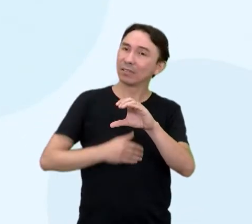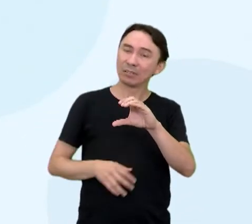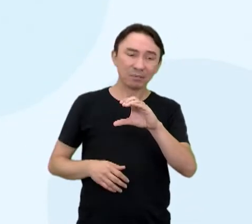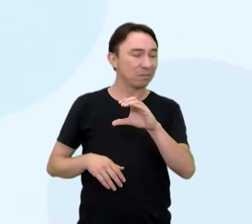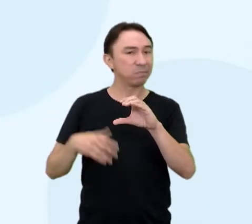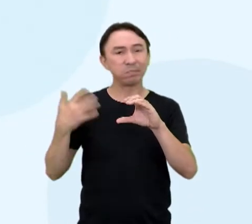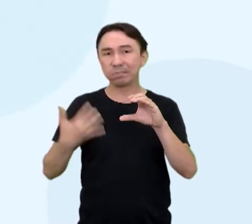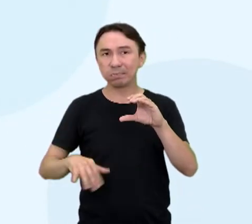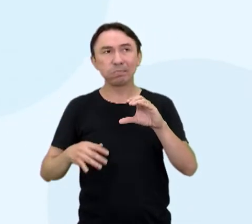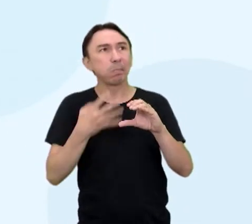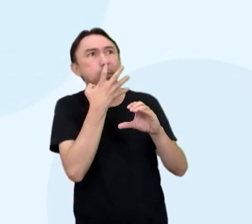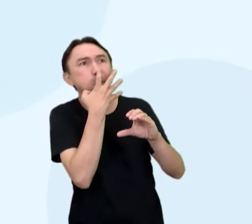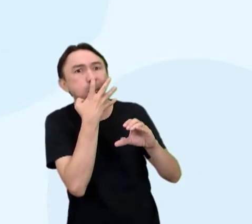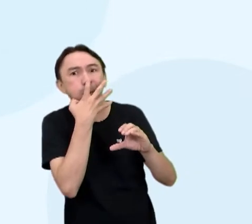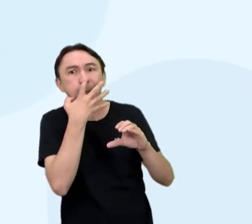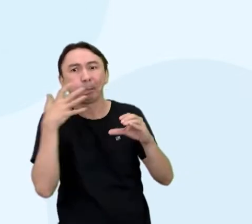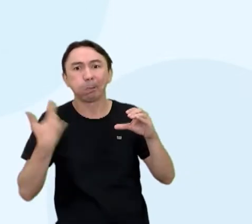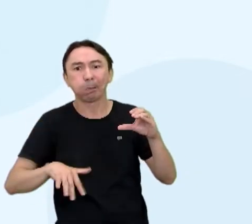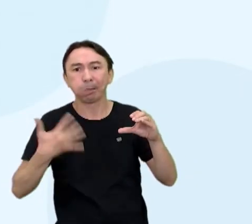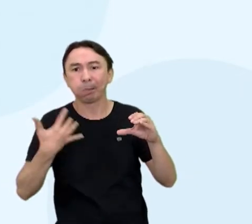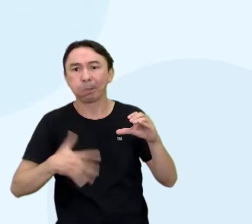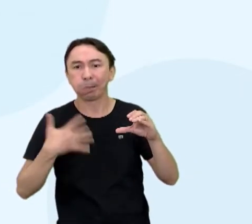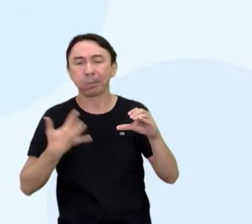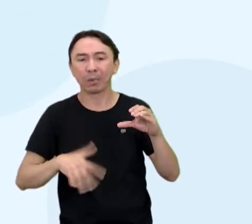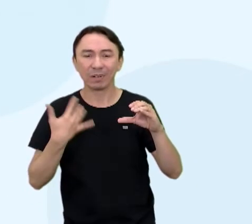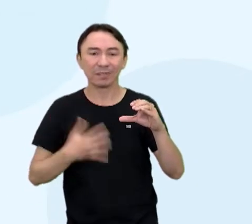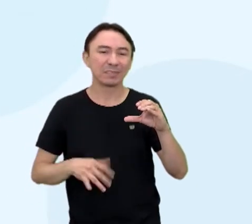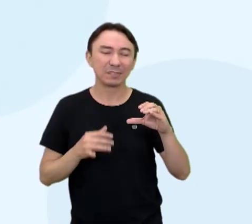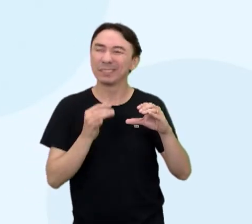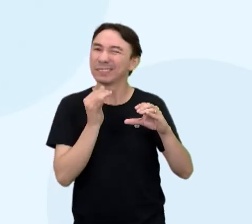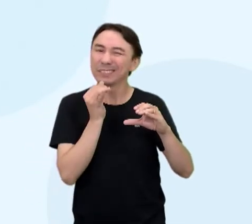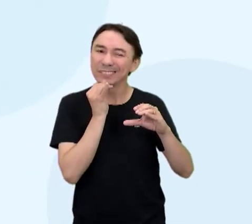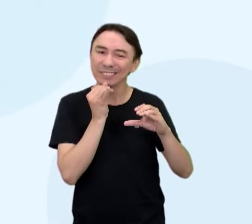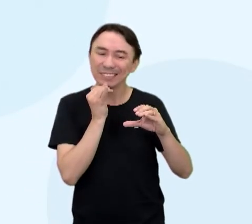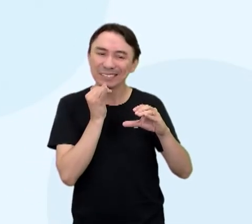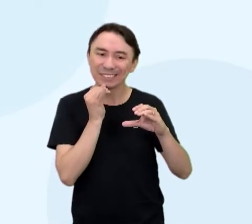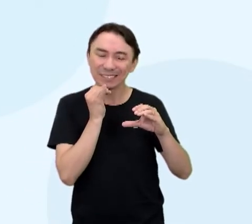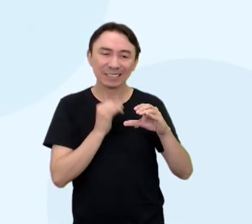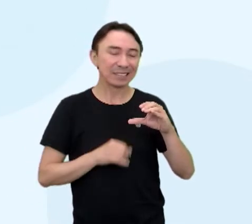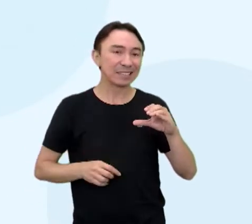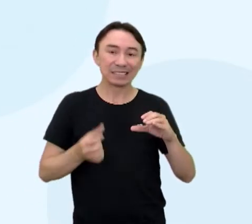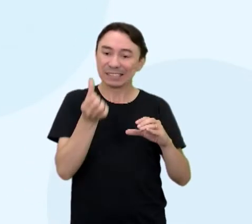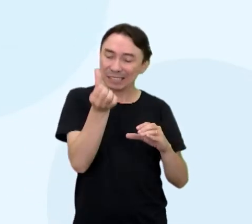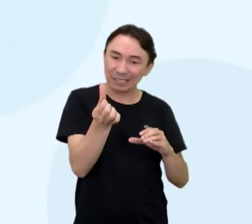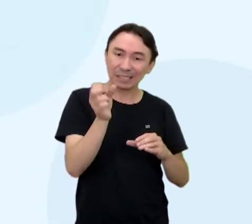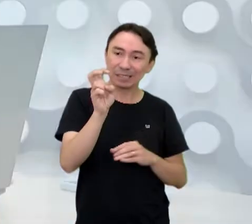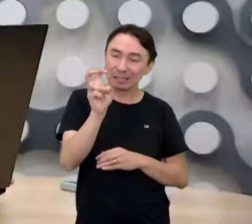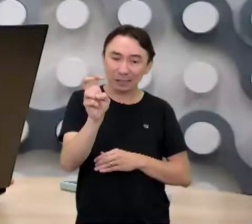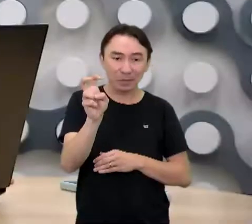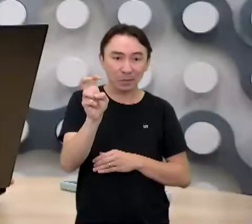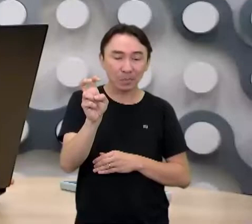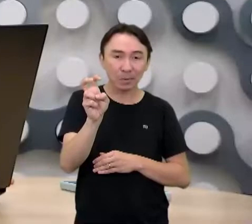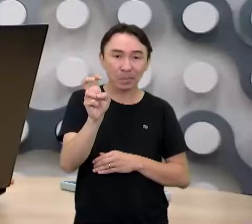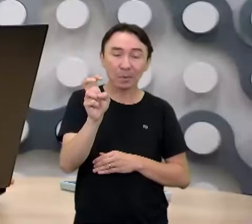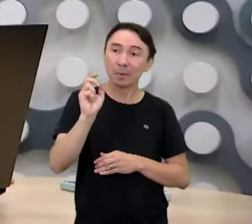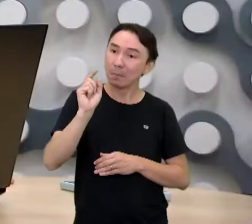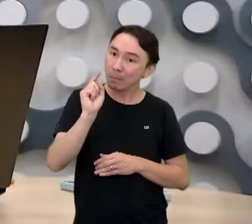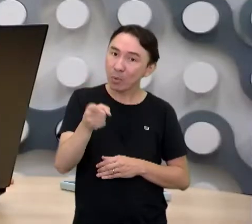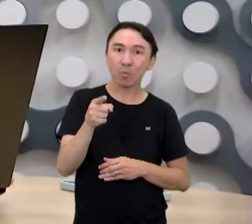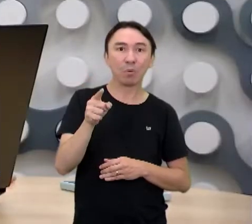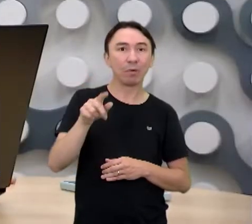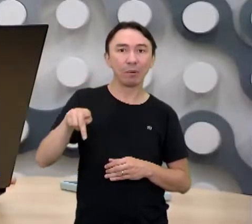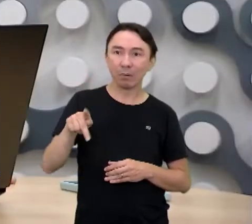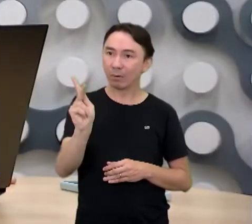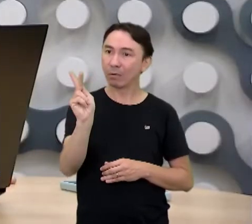Porque você imagina, tem na superfície aí 65 mil quilômetros de extensão montanhosa,